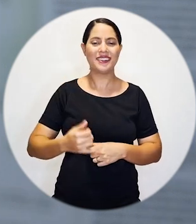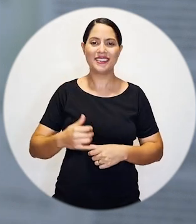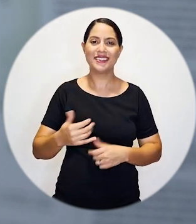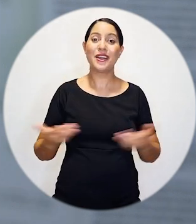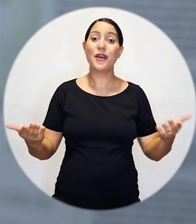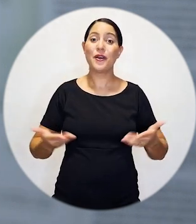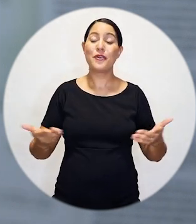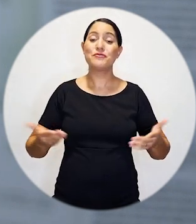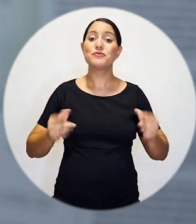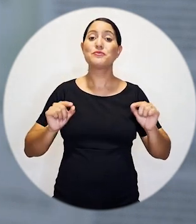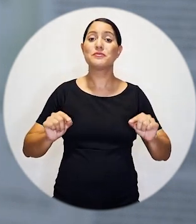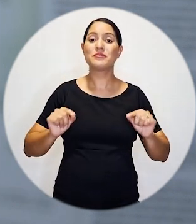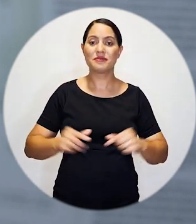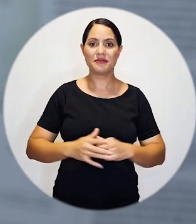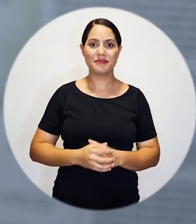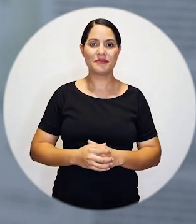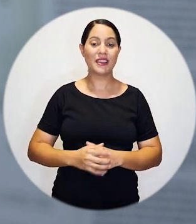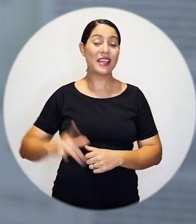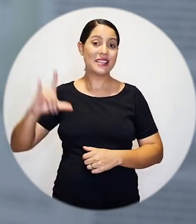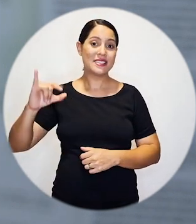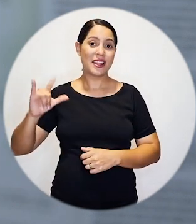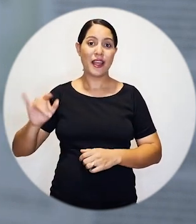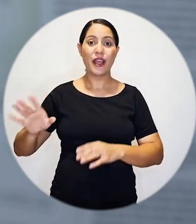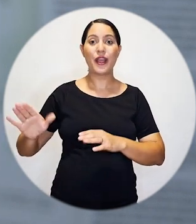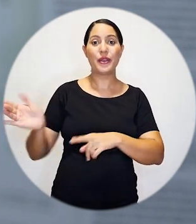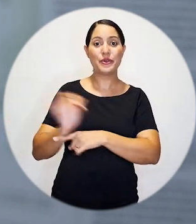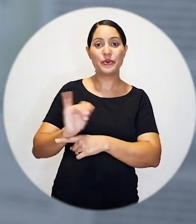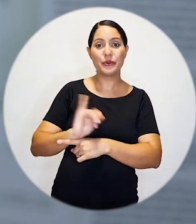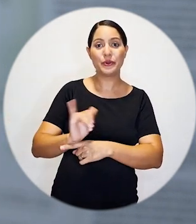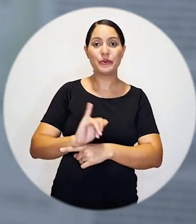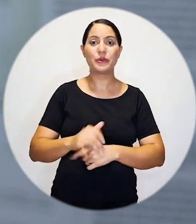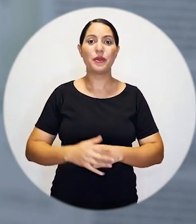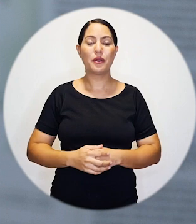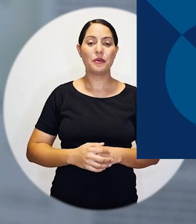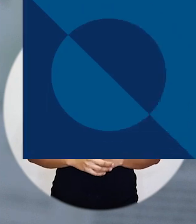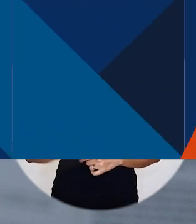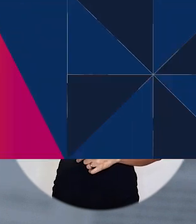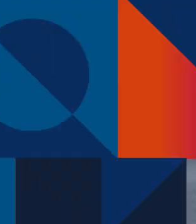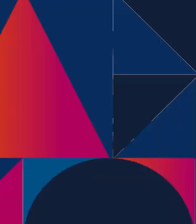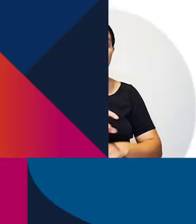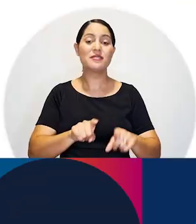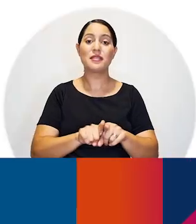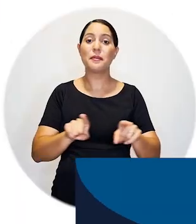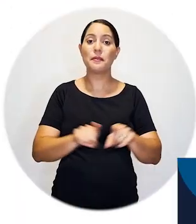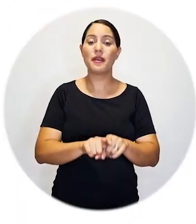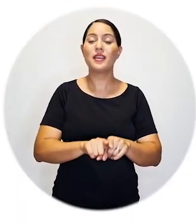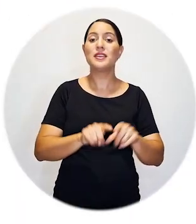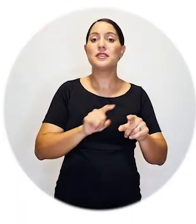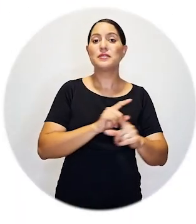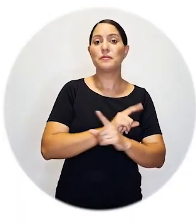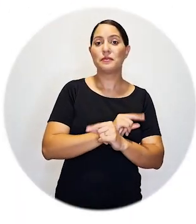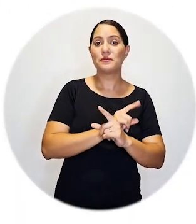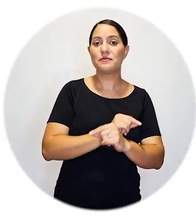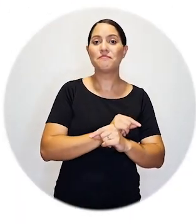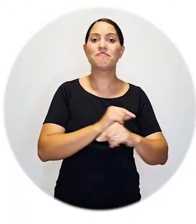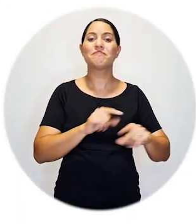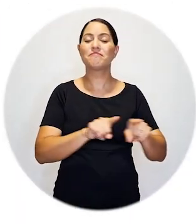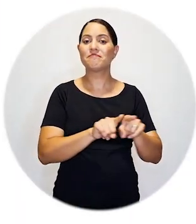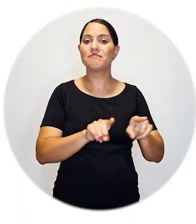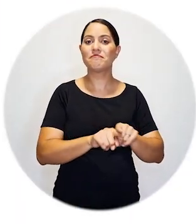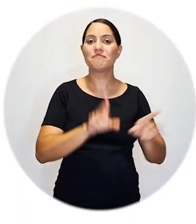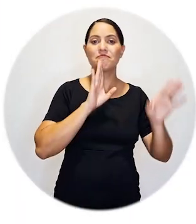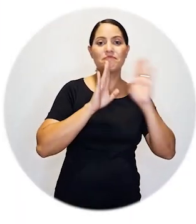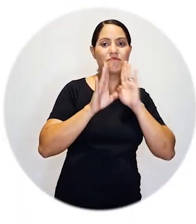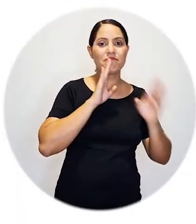não perca tempo. Estamos no Instagram, YouTube, no X, Spotify e Facebook. Interação,